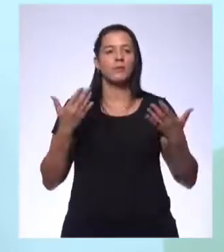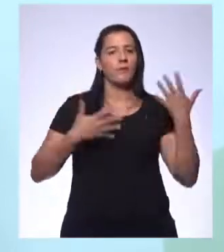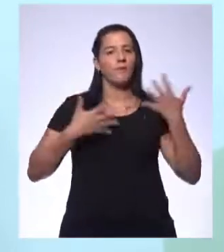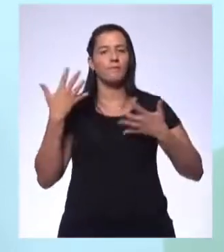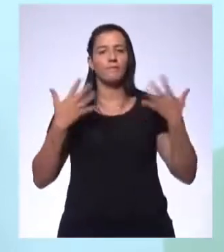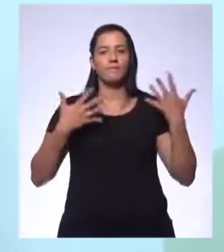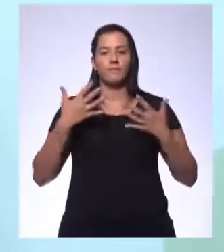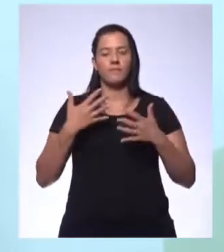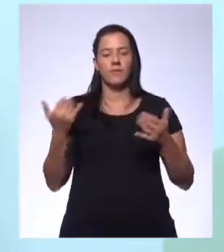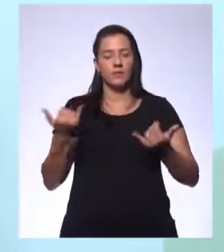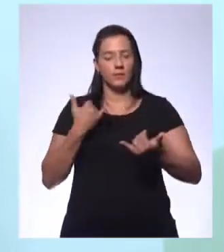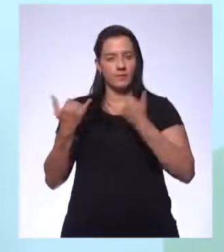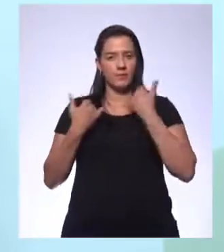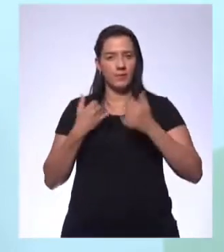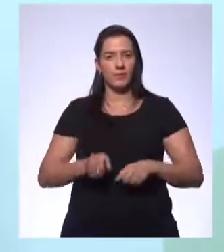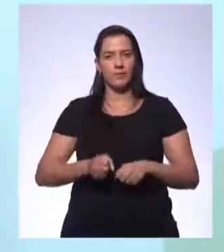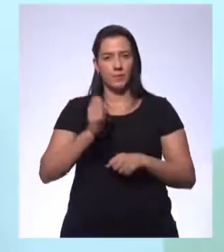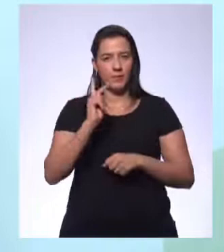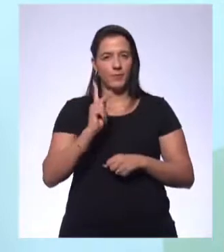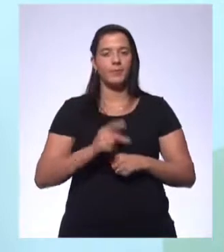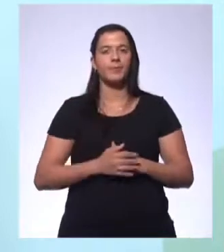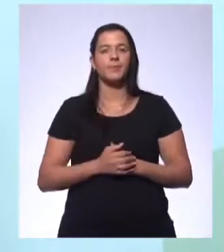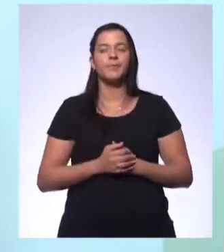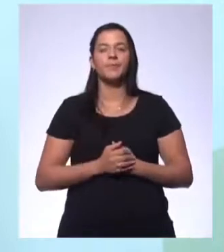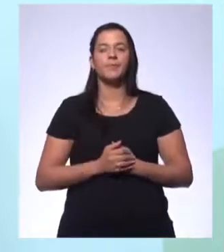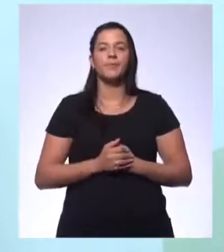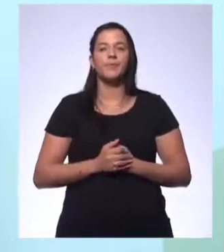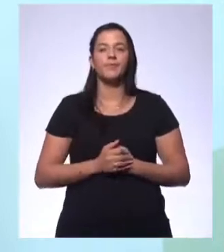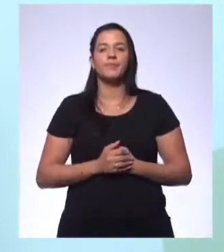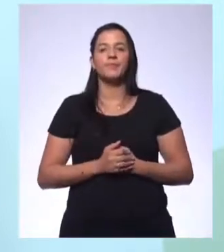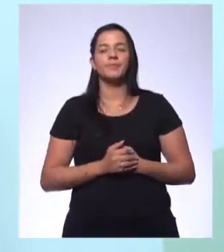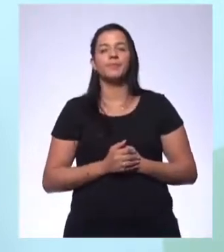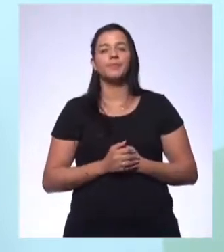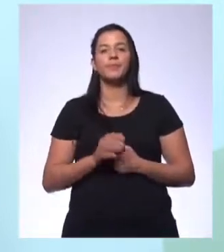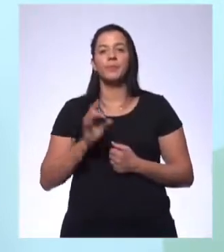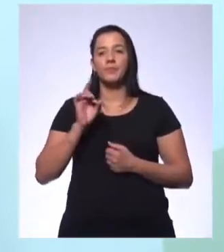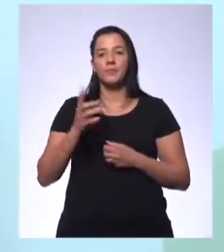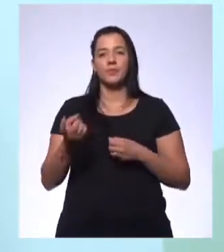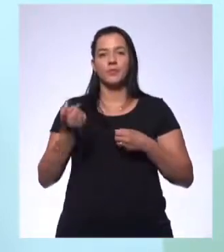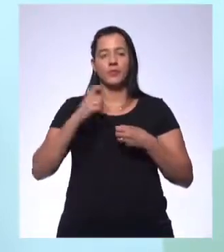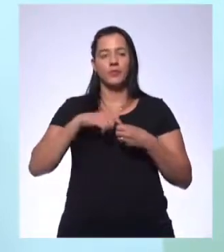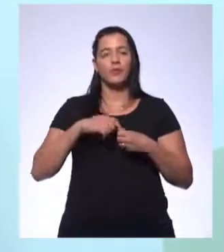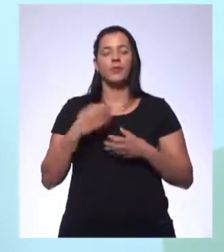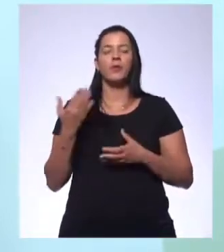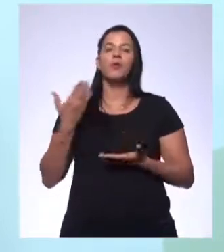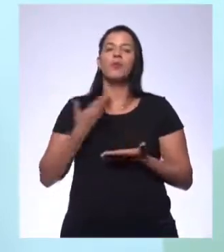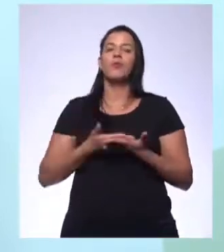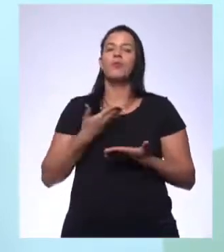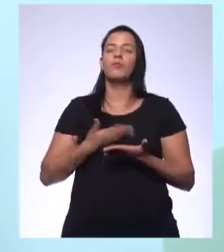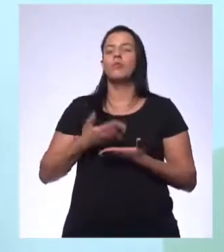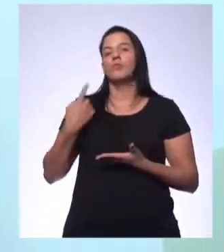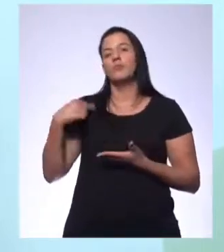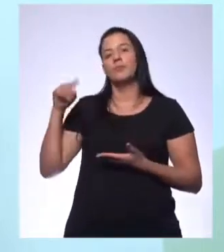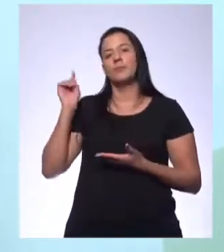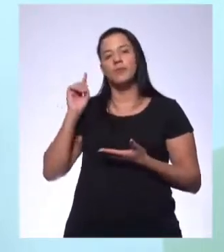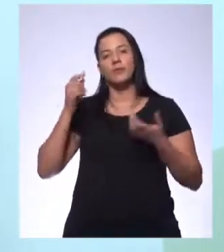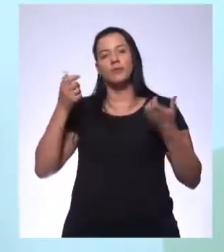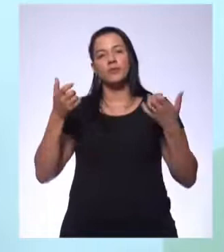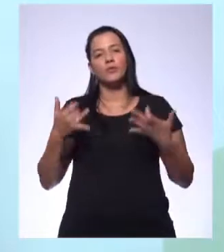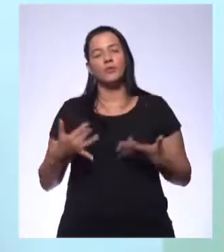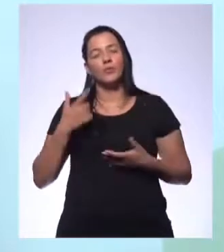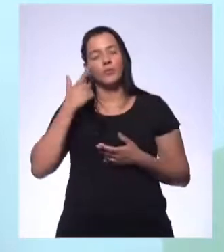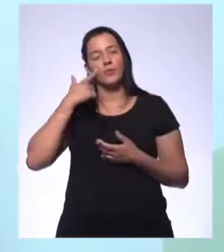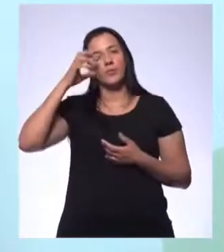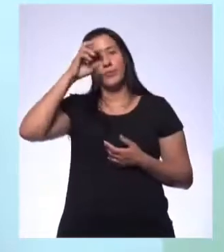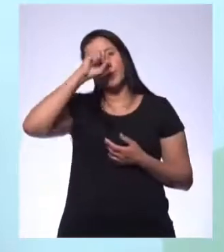perdida a informação, certo? Então, vou só retomar que na aula passada, então a gente trabalhou o quê?